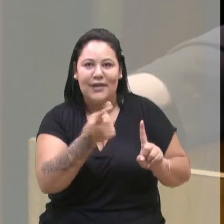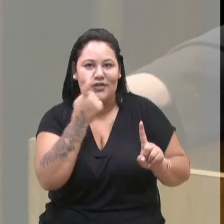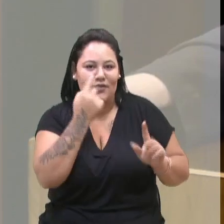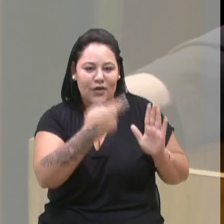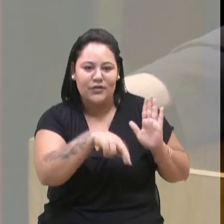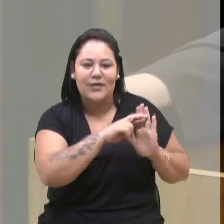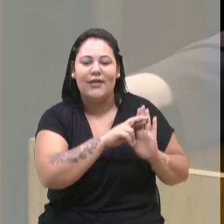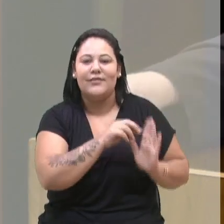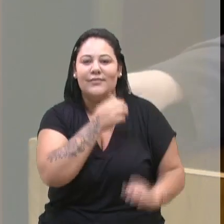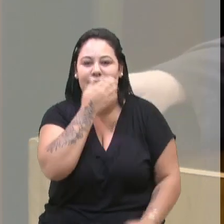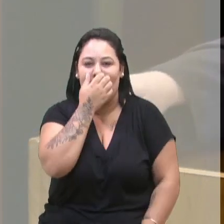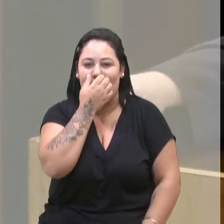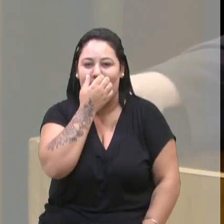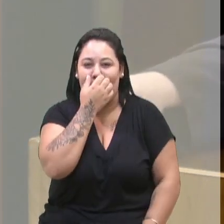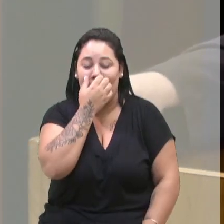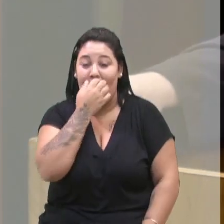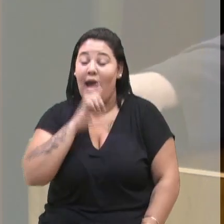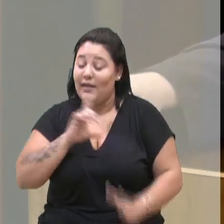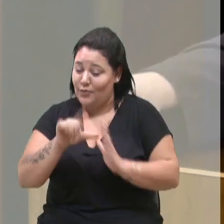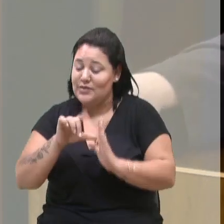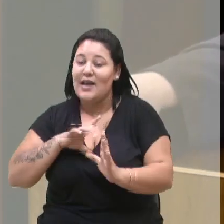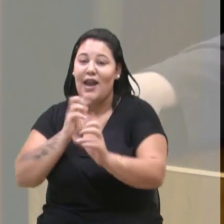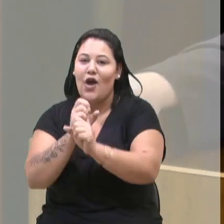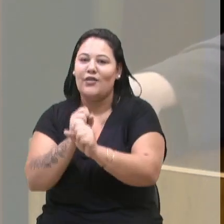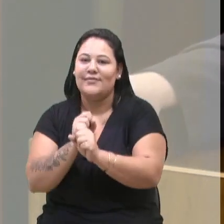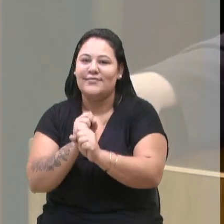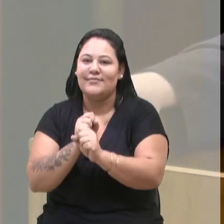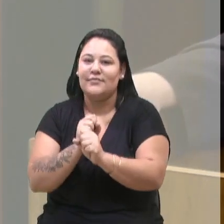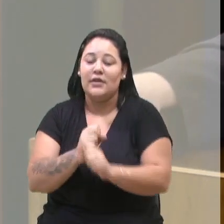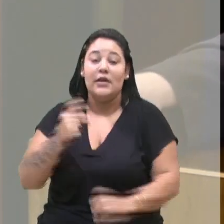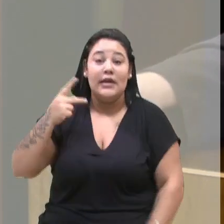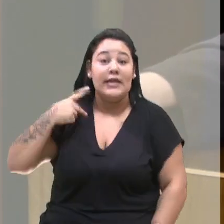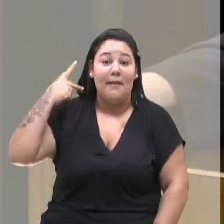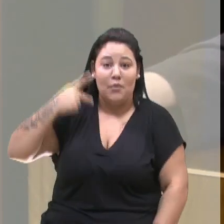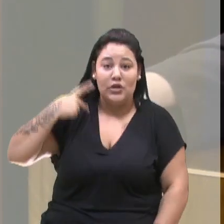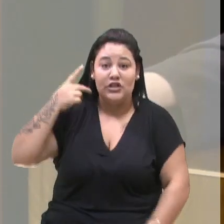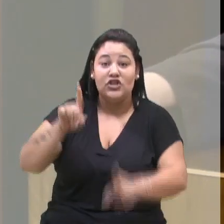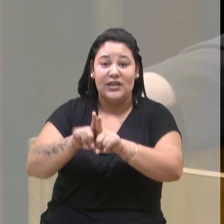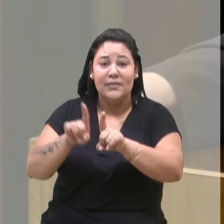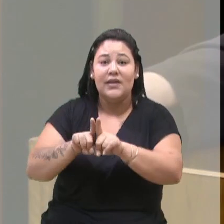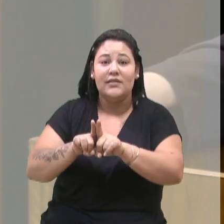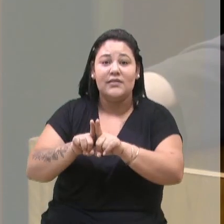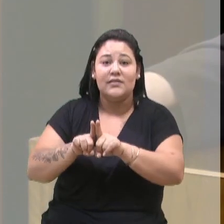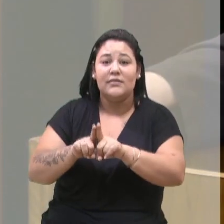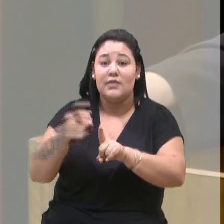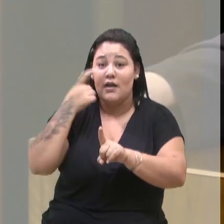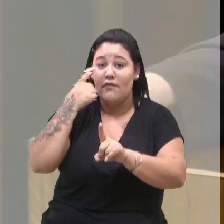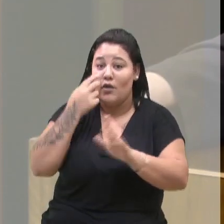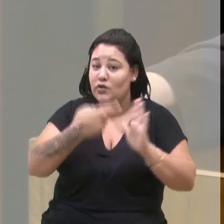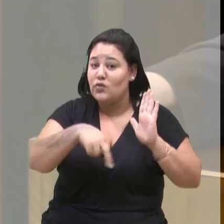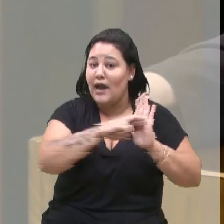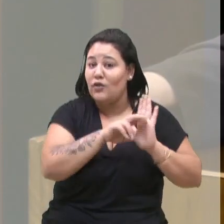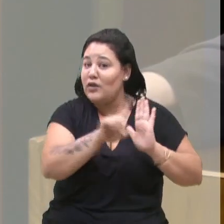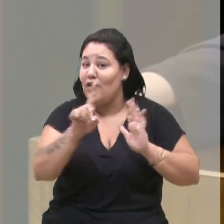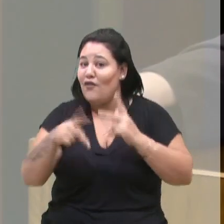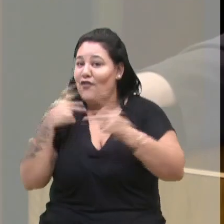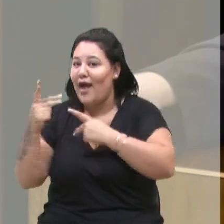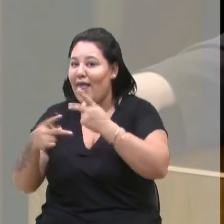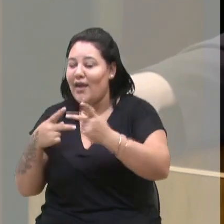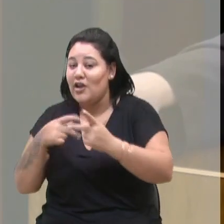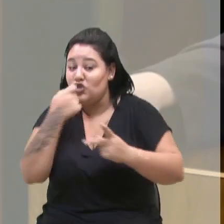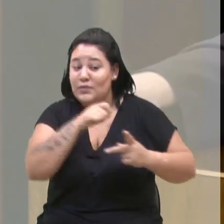nota. O resultado na política, vereador Scalco, vem de resultado, não é de discurso. Mesmo na